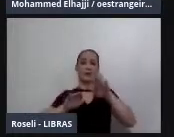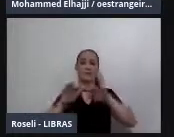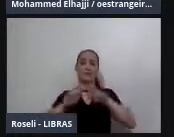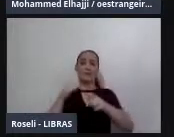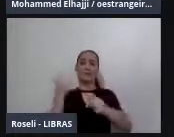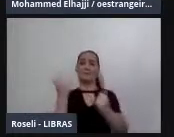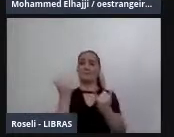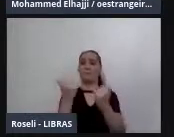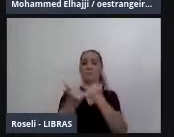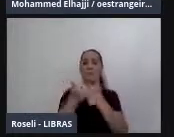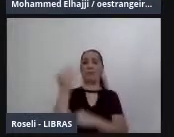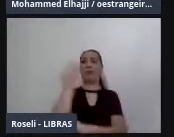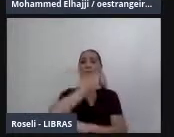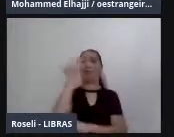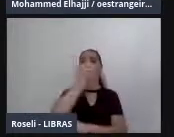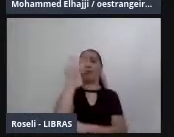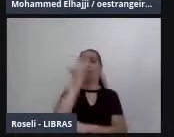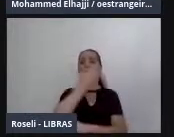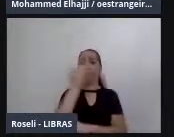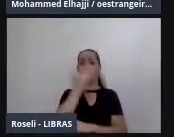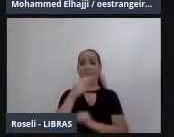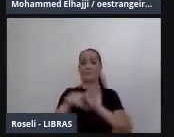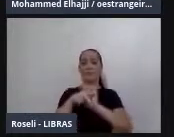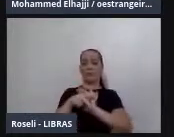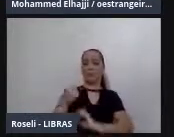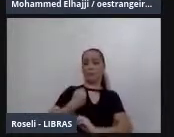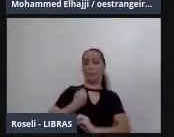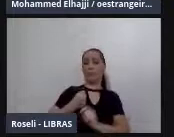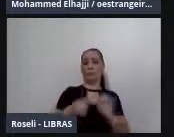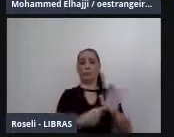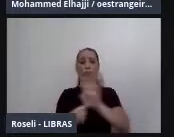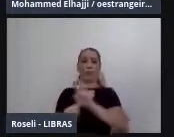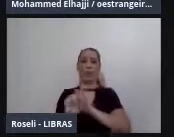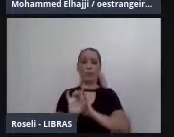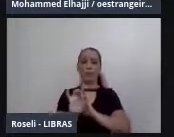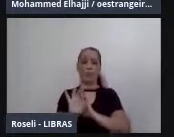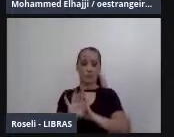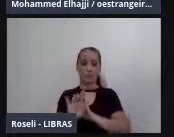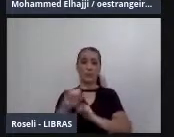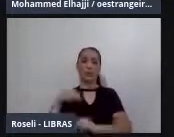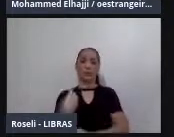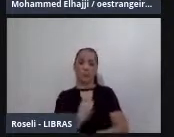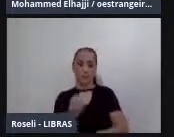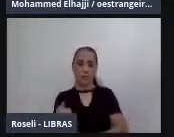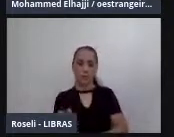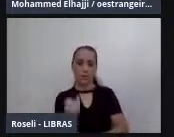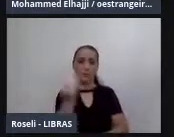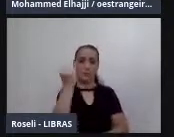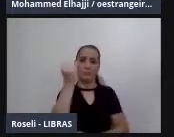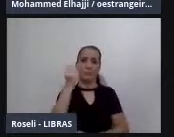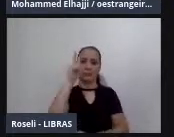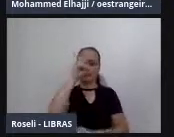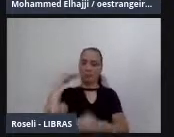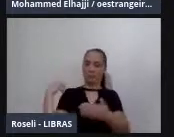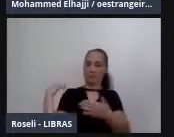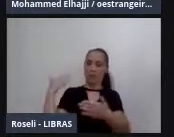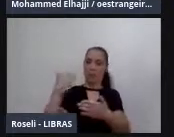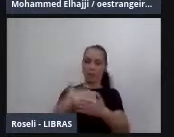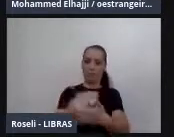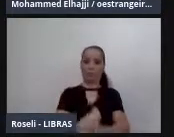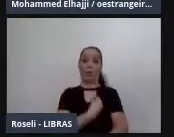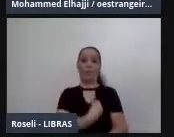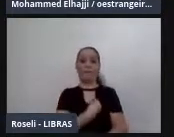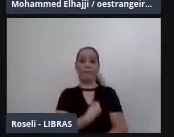ou restritos a números. Então, eu acho importante a gente conferir essa trajetória de vida. E, como eu